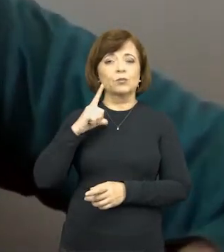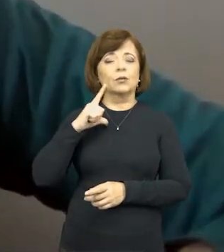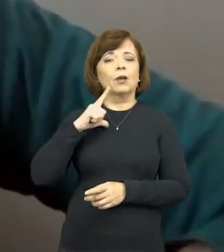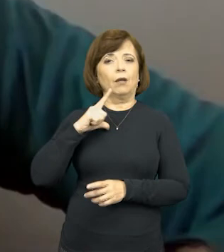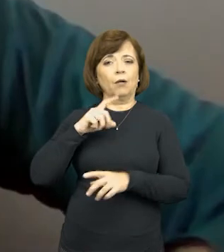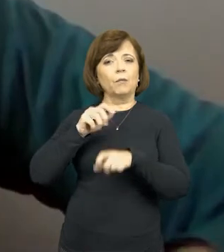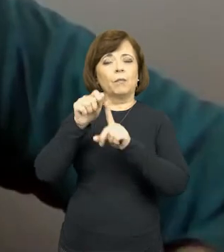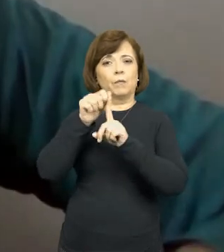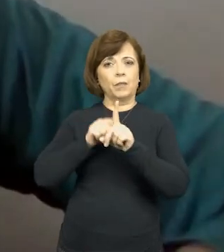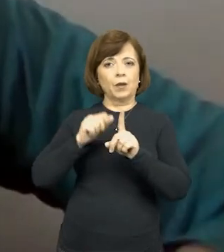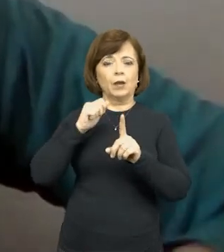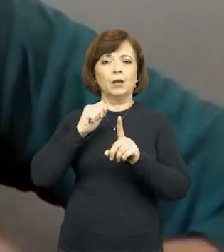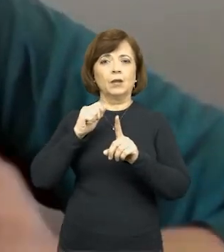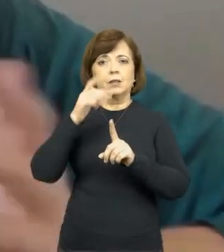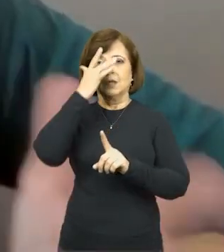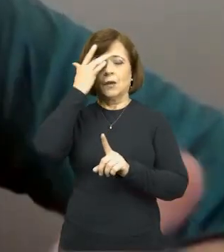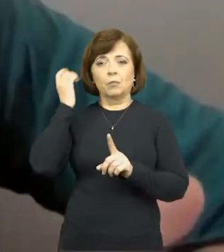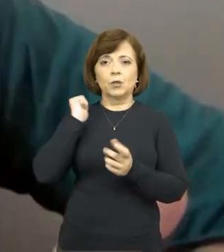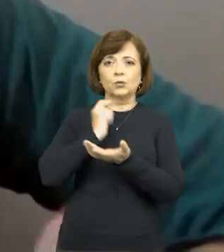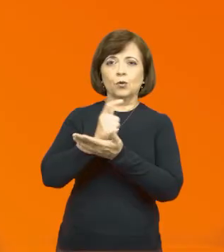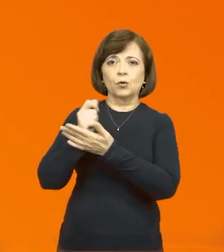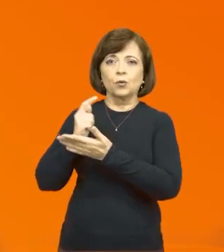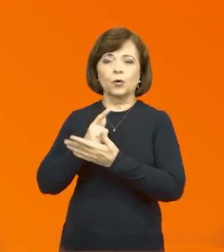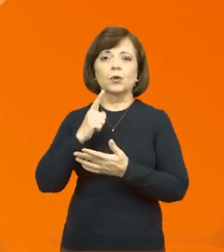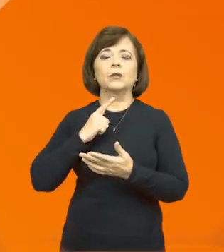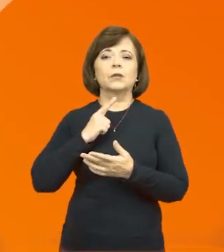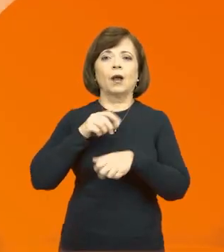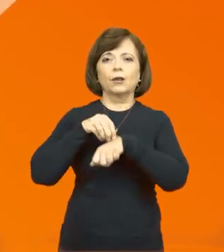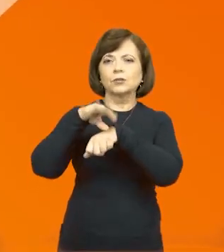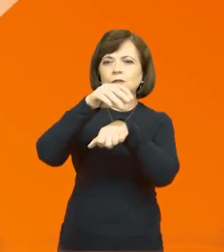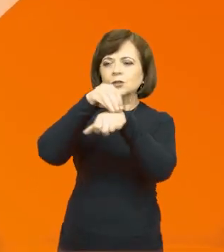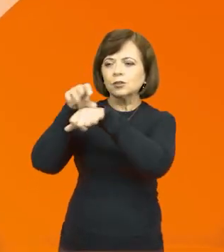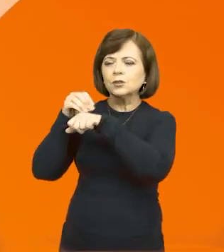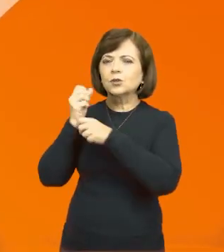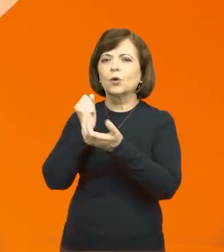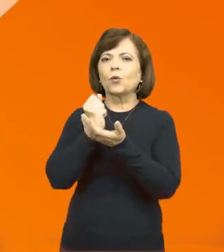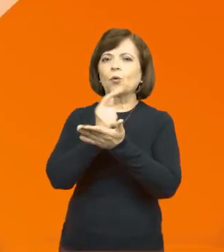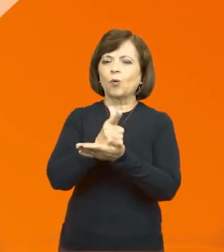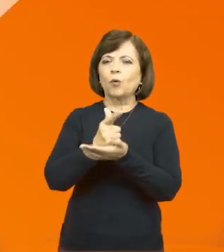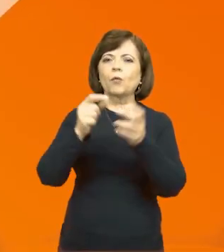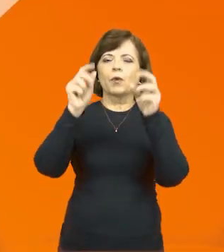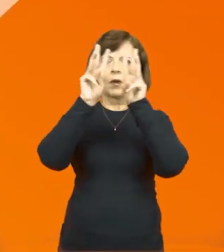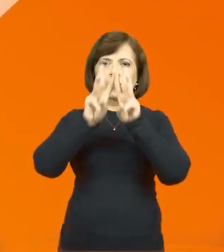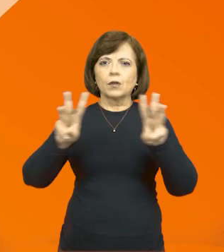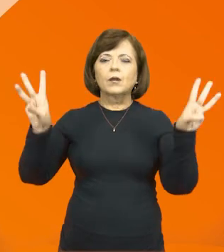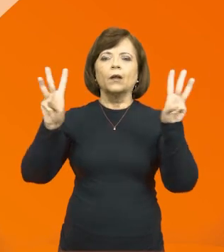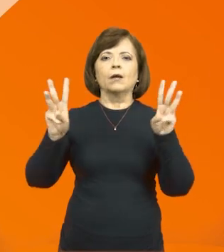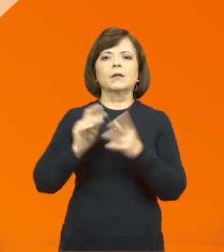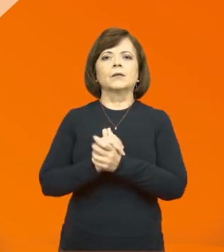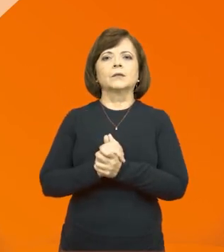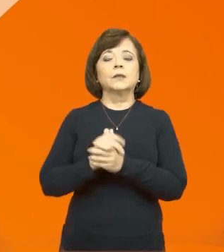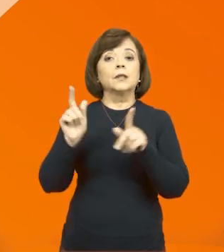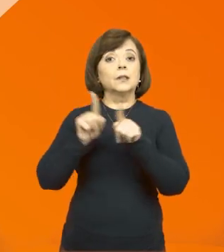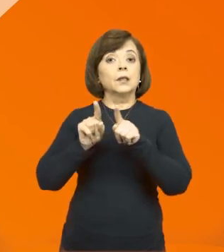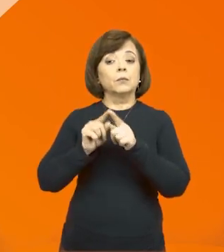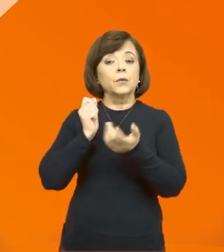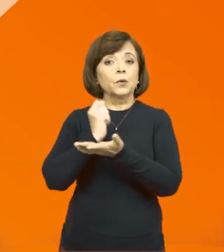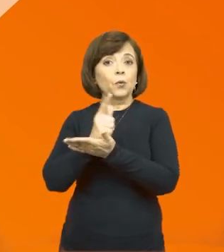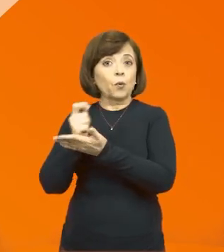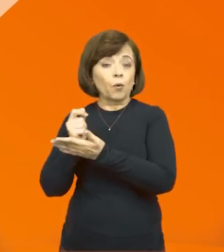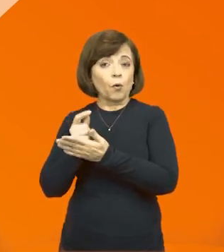estar divulgando nas redes sociais dicas, né, dicas sobre compras online para o consumidor se informar. E sobre